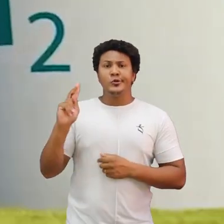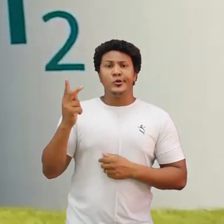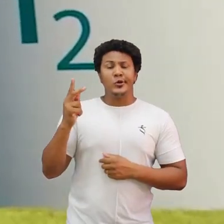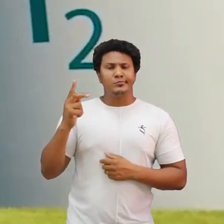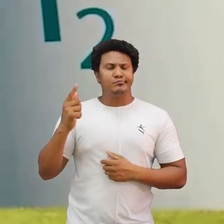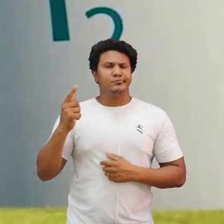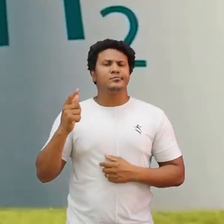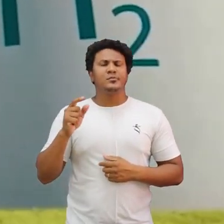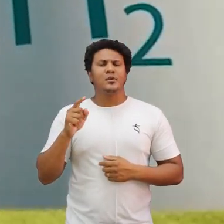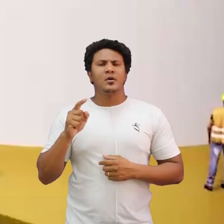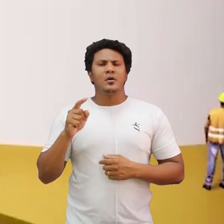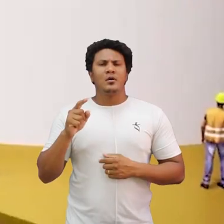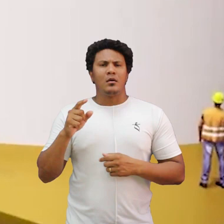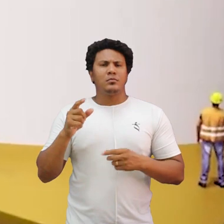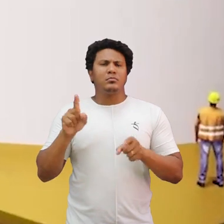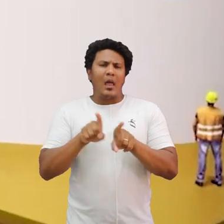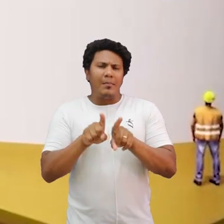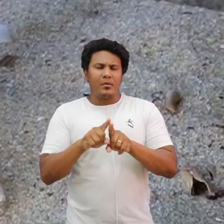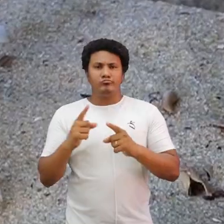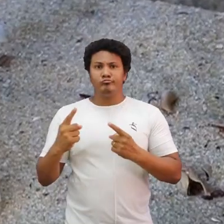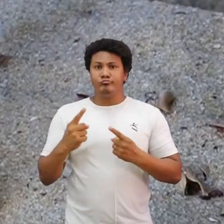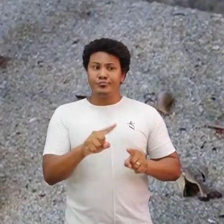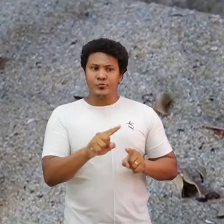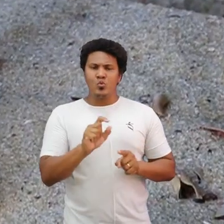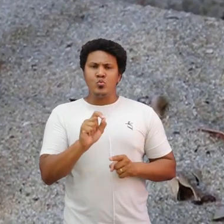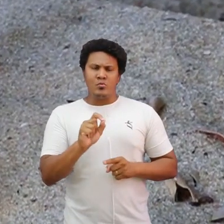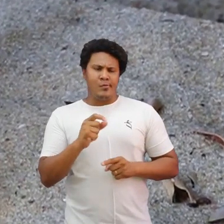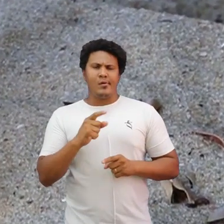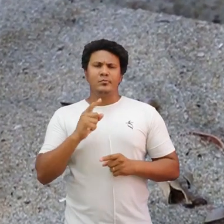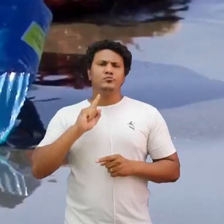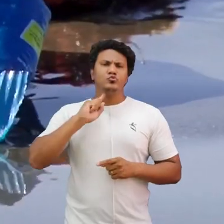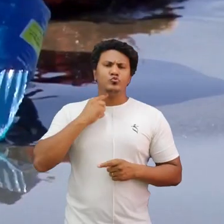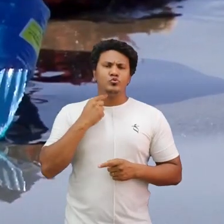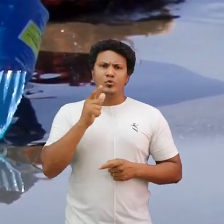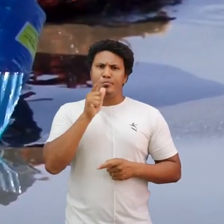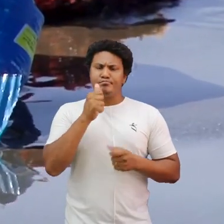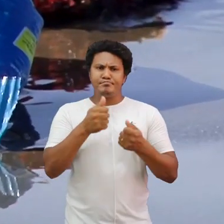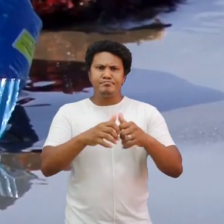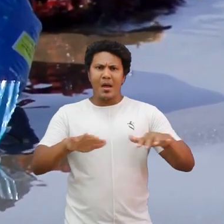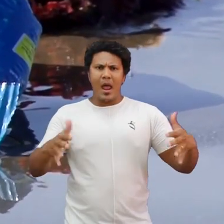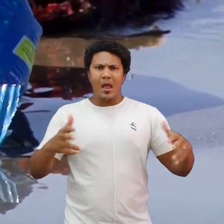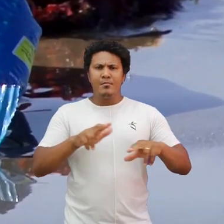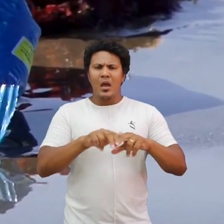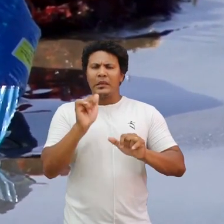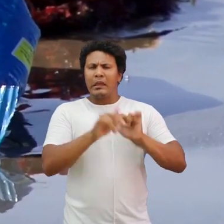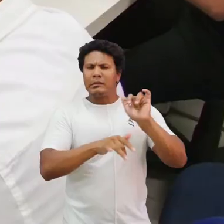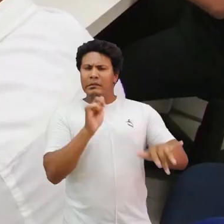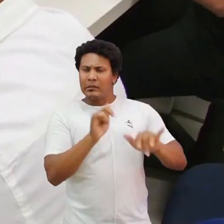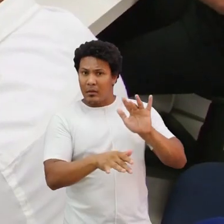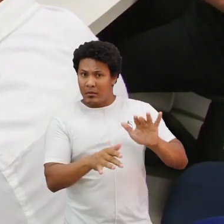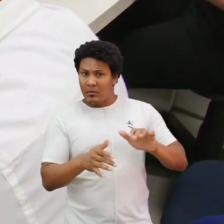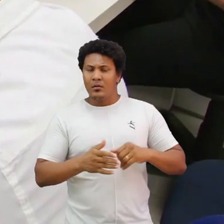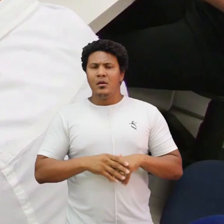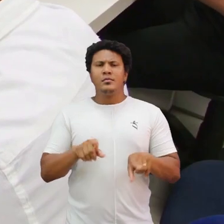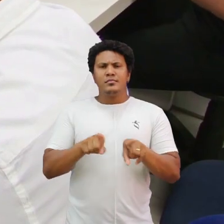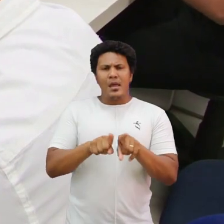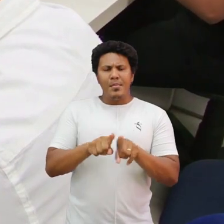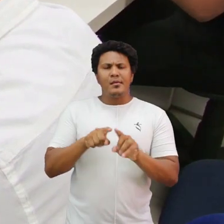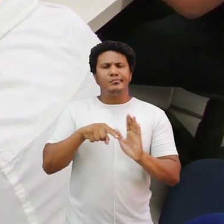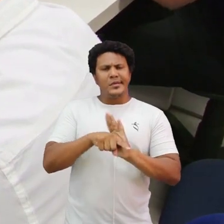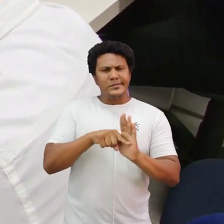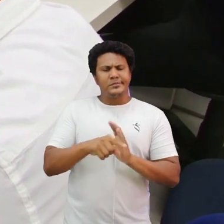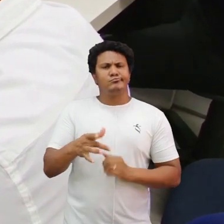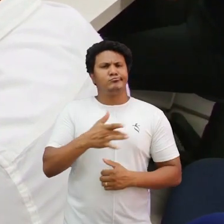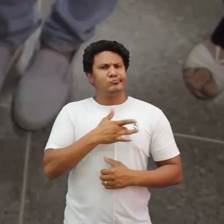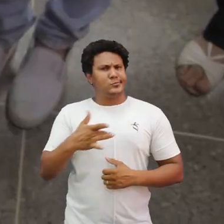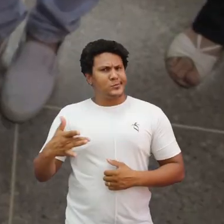a Iniciativa Brasileira do Hidrogênio, combate à poluição no mar causada por plásticos, além de pesquisas sobre saúde